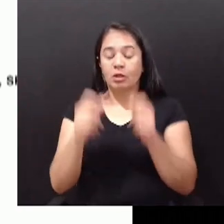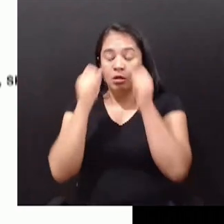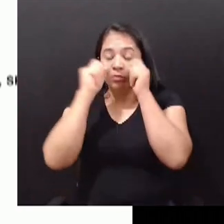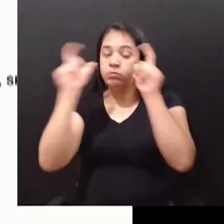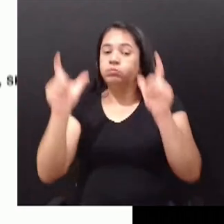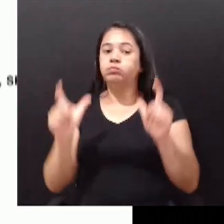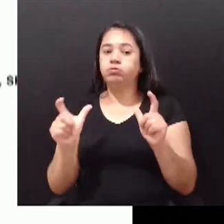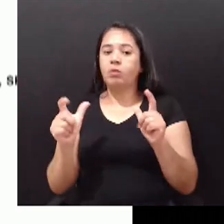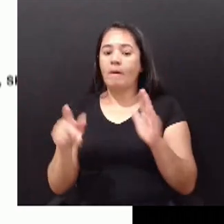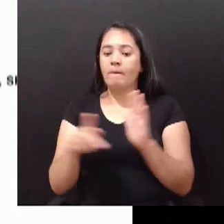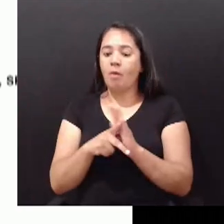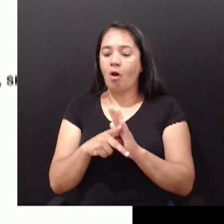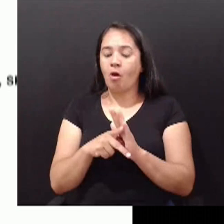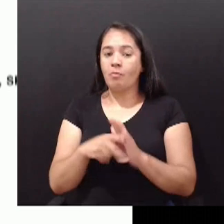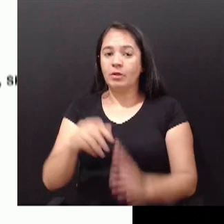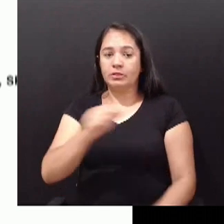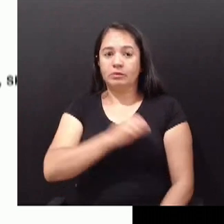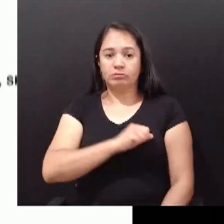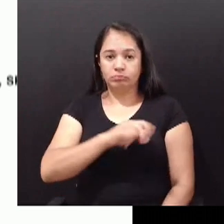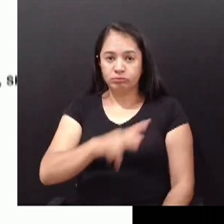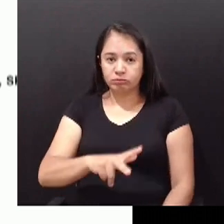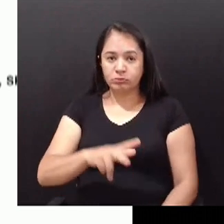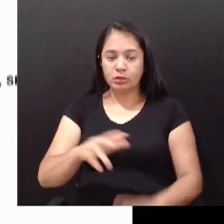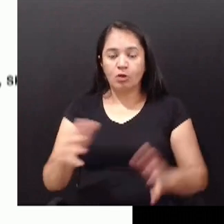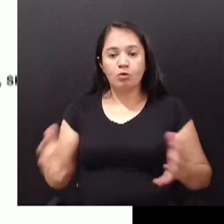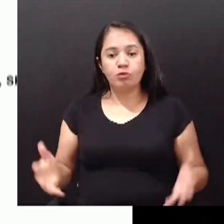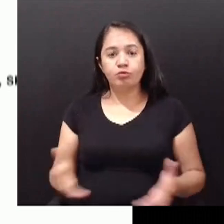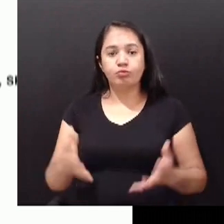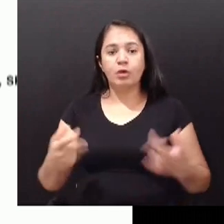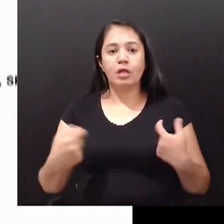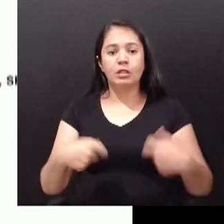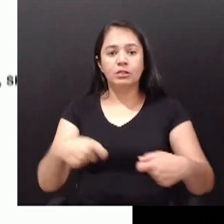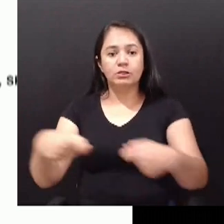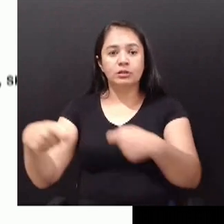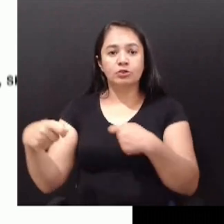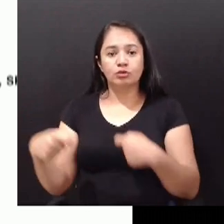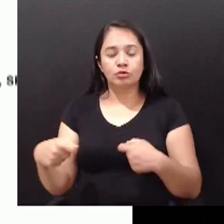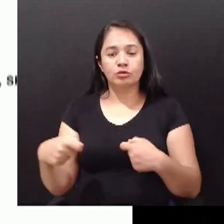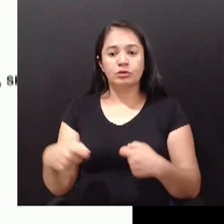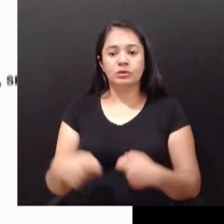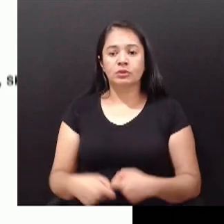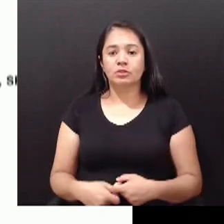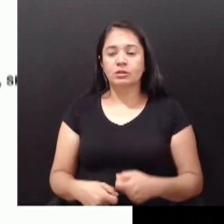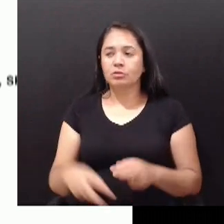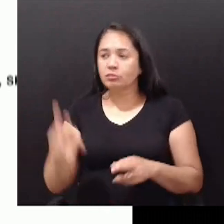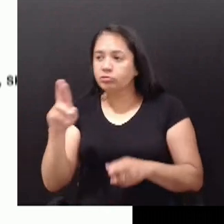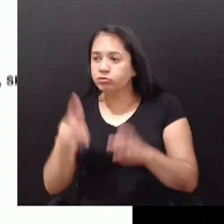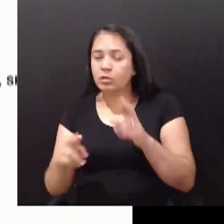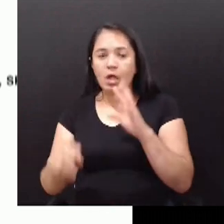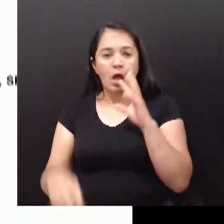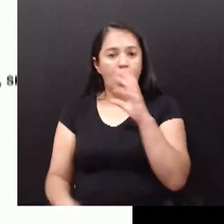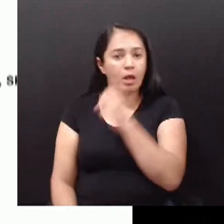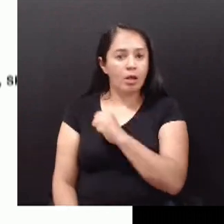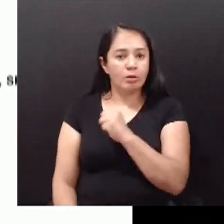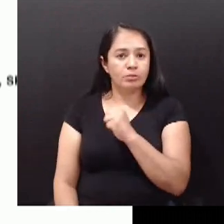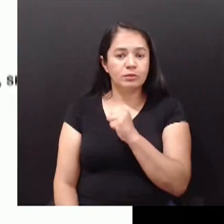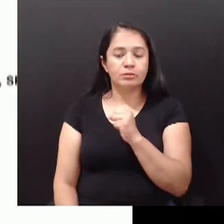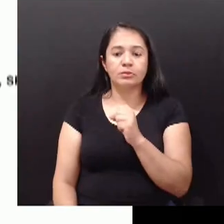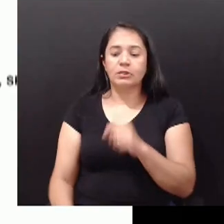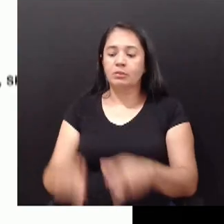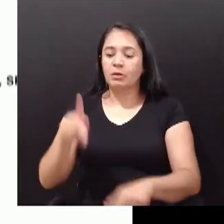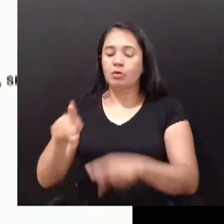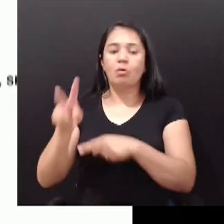autoridades sanitárias e reforçaram a necessidade de uma rastreabilidade rápida para proteger a população